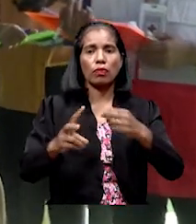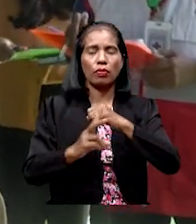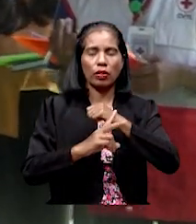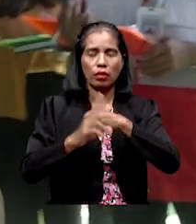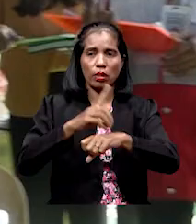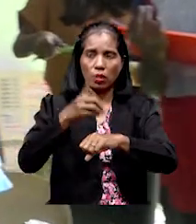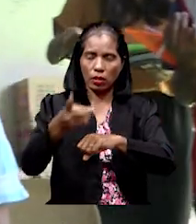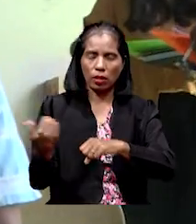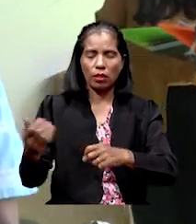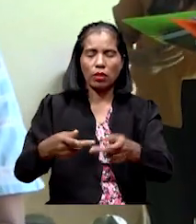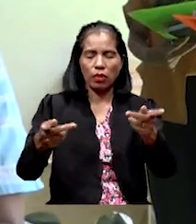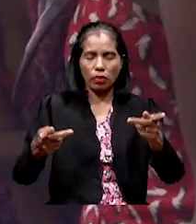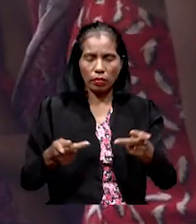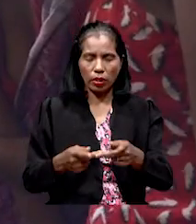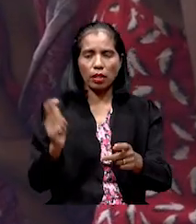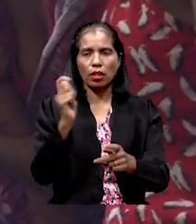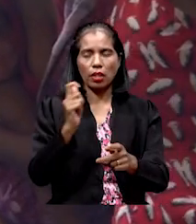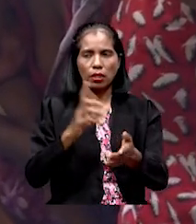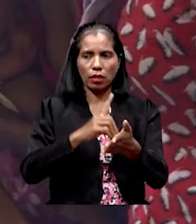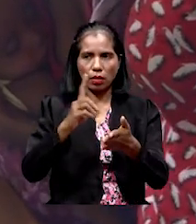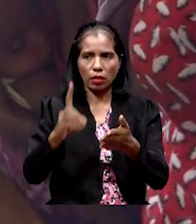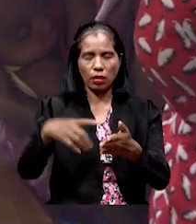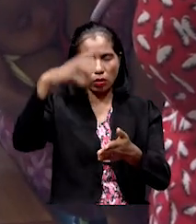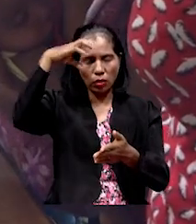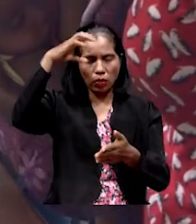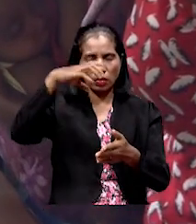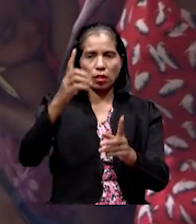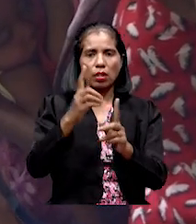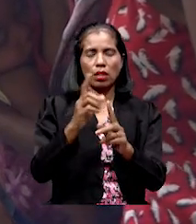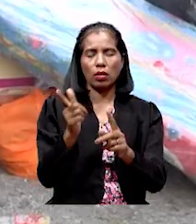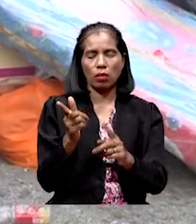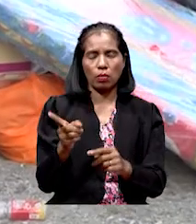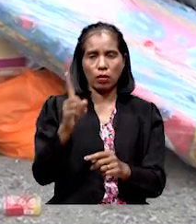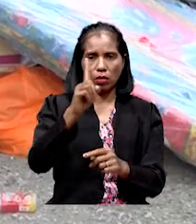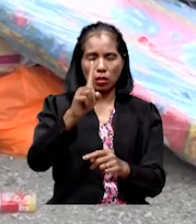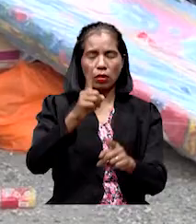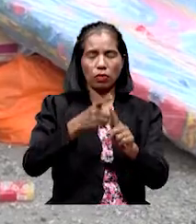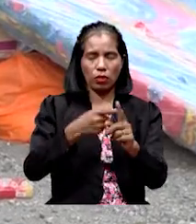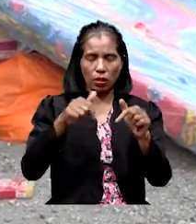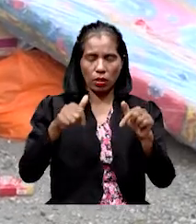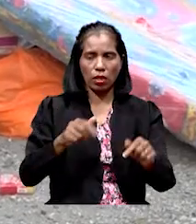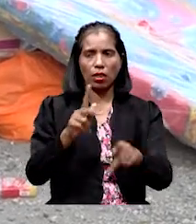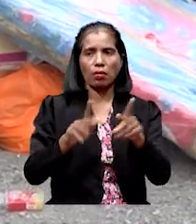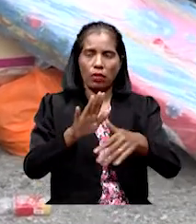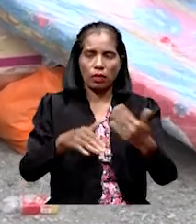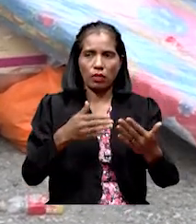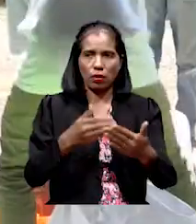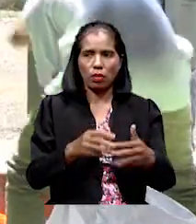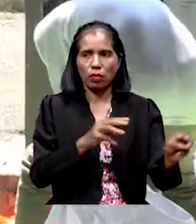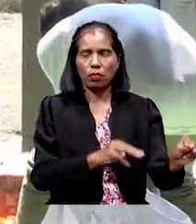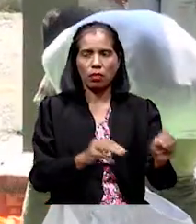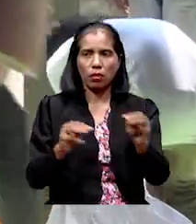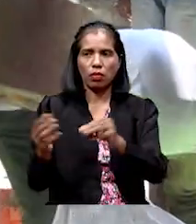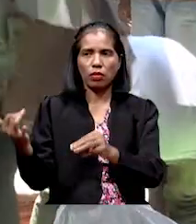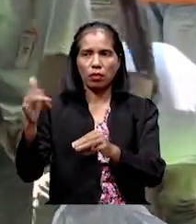bahela fatin ia terça semana ne hafoin udang bot ia lorong ruanulu resin ida fulang ne komunidade sira evakua ba